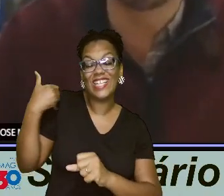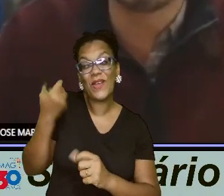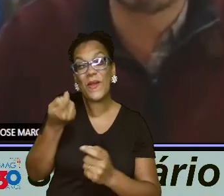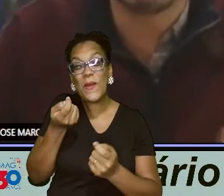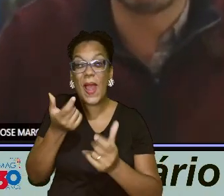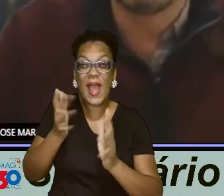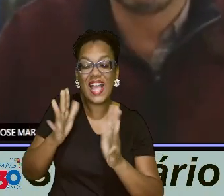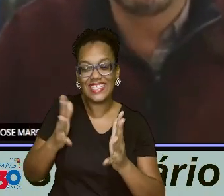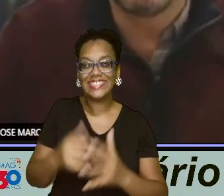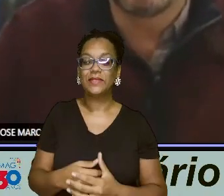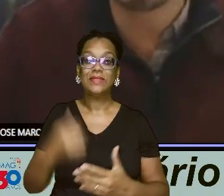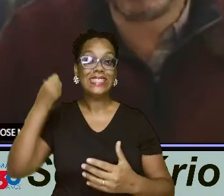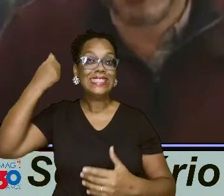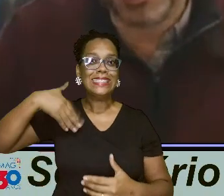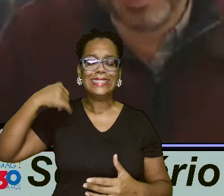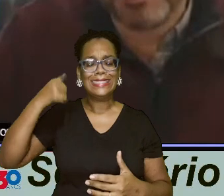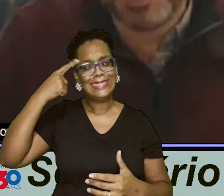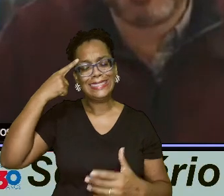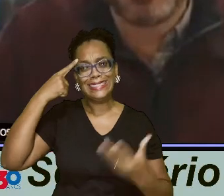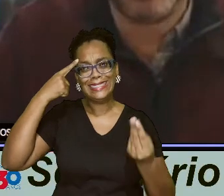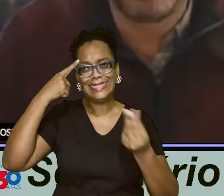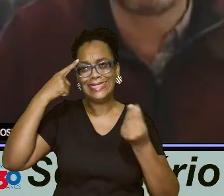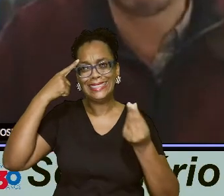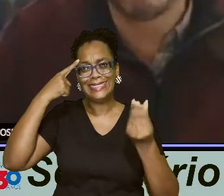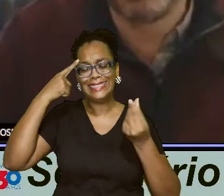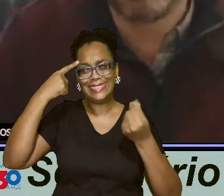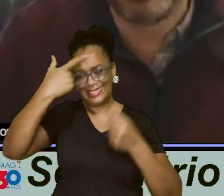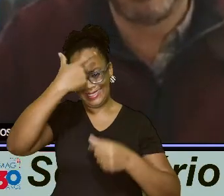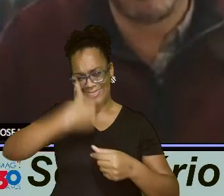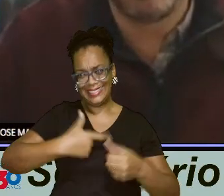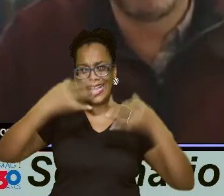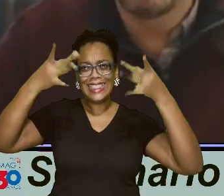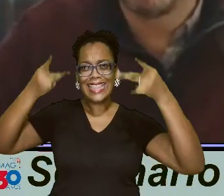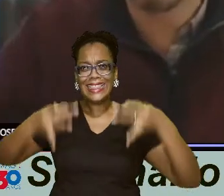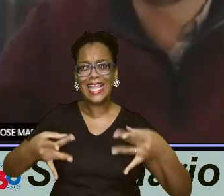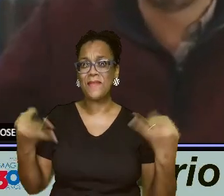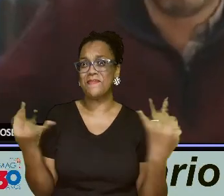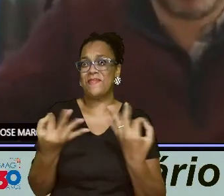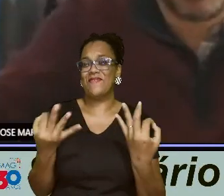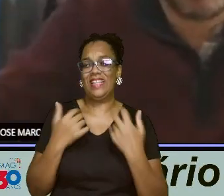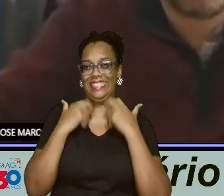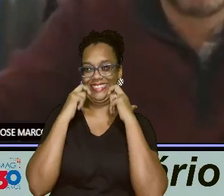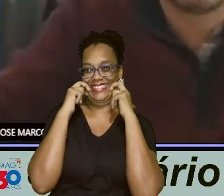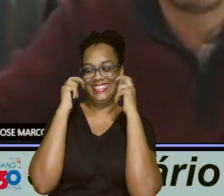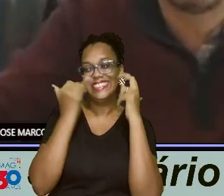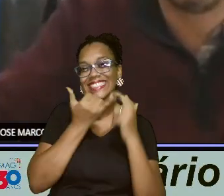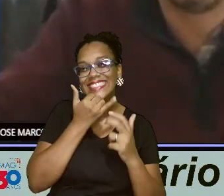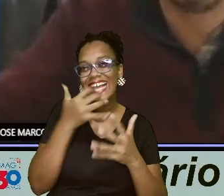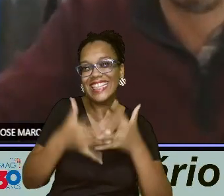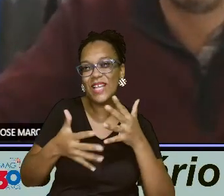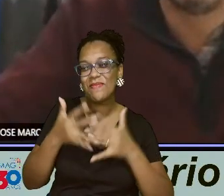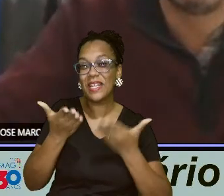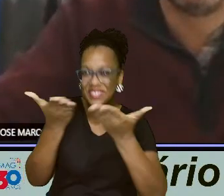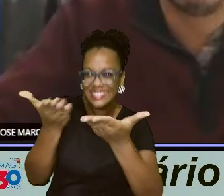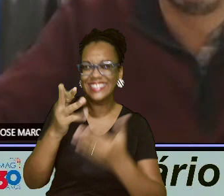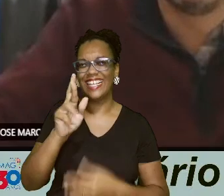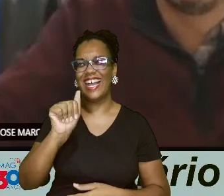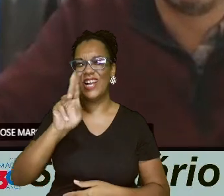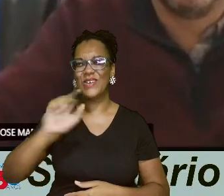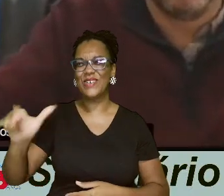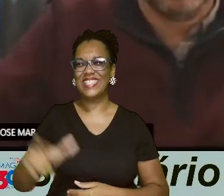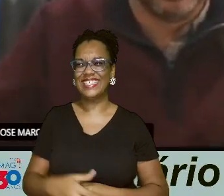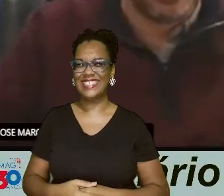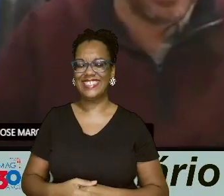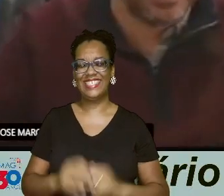consegui desenvolver uma autodescrição perfeita, que a timidez não me deixa. Raul, por favor, agora é você. Ok, muito